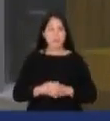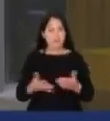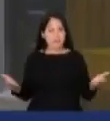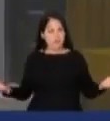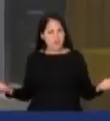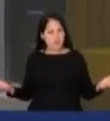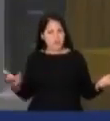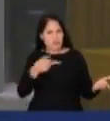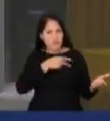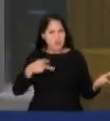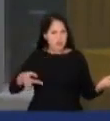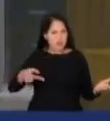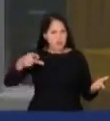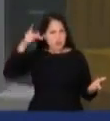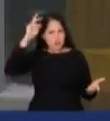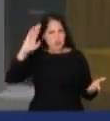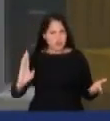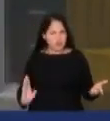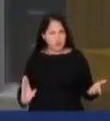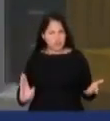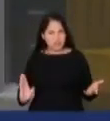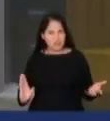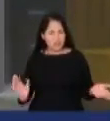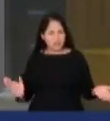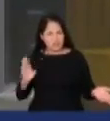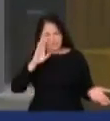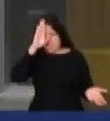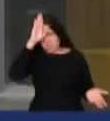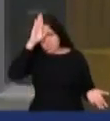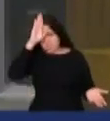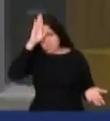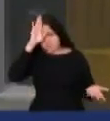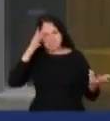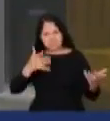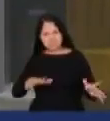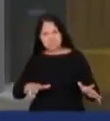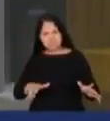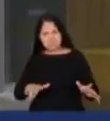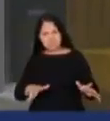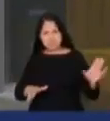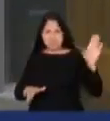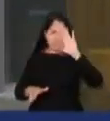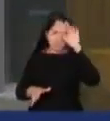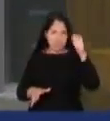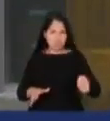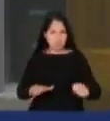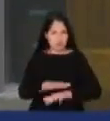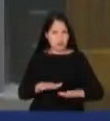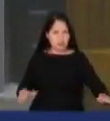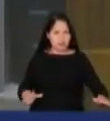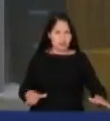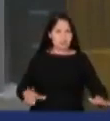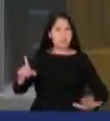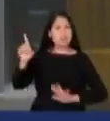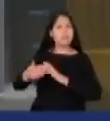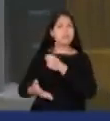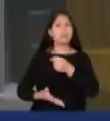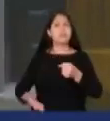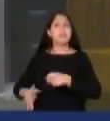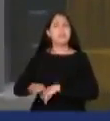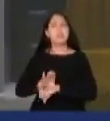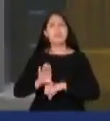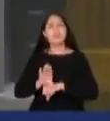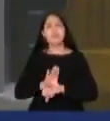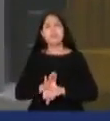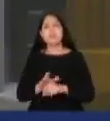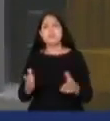isso, com o fim da ditadura e com a Assembleia Nacional Constituinte, que deu ao povo brasileiro os direitos fundamentais. A carta